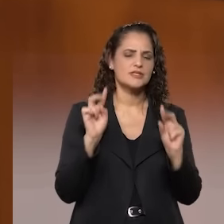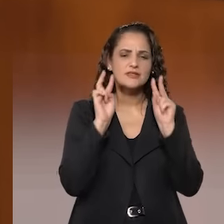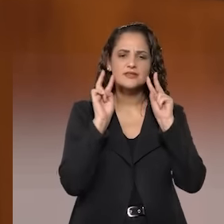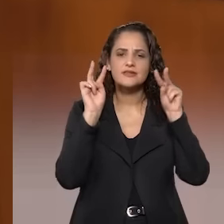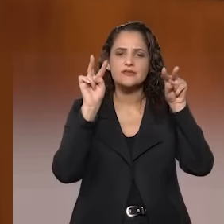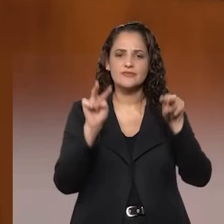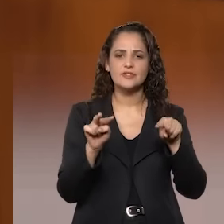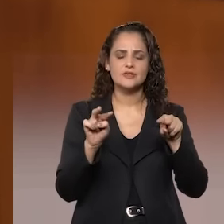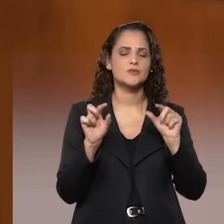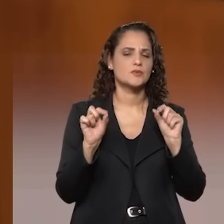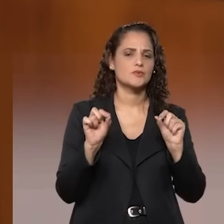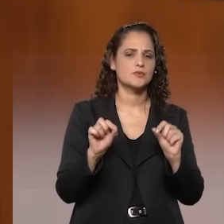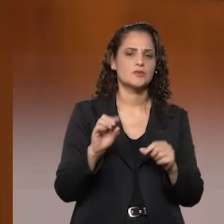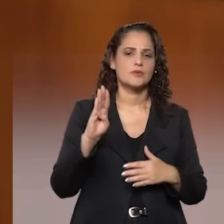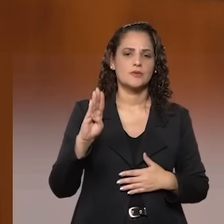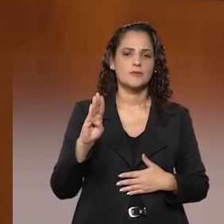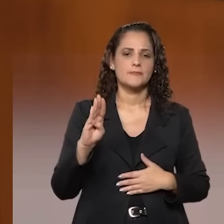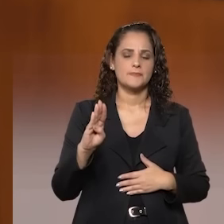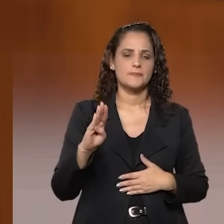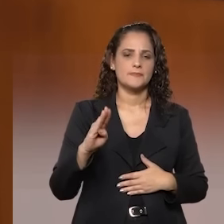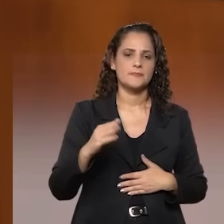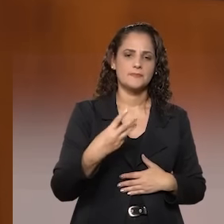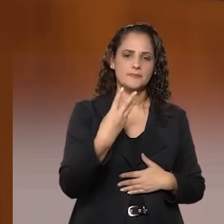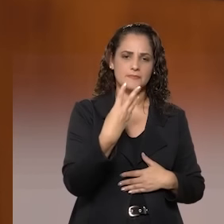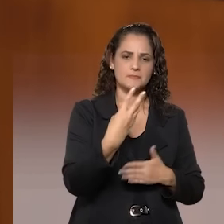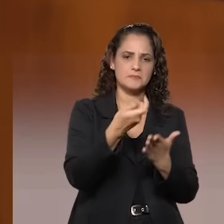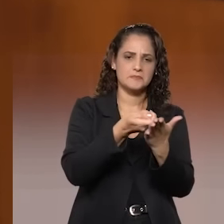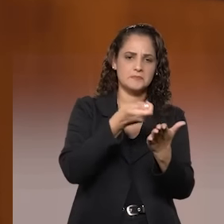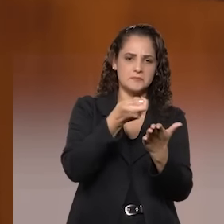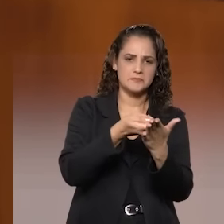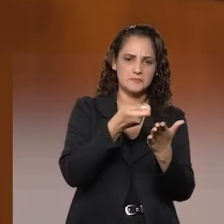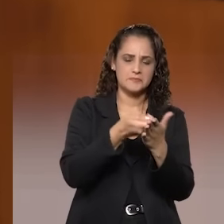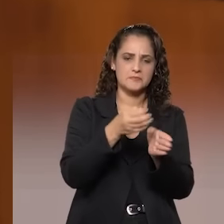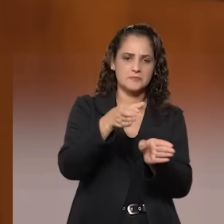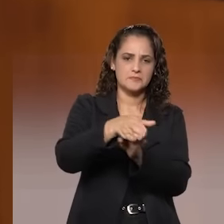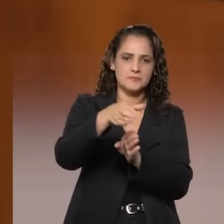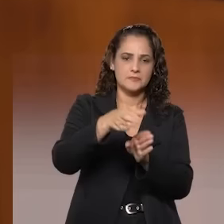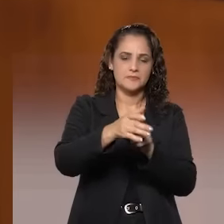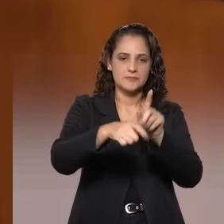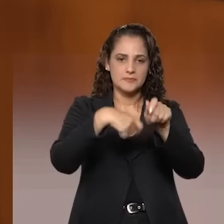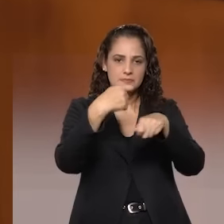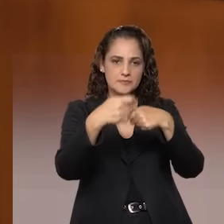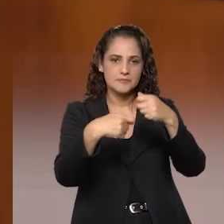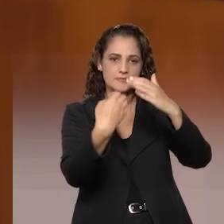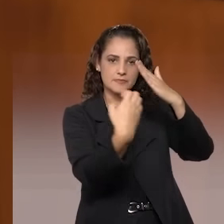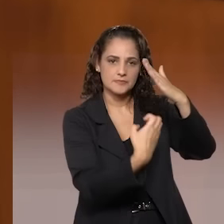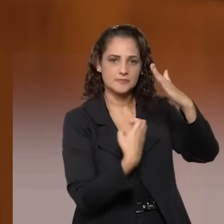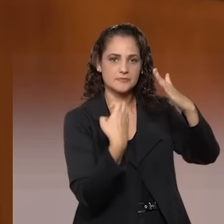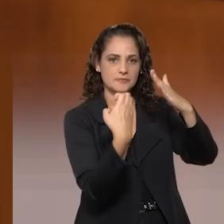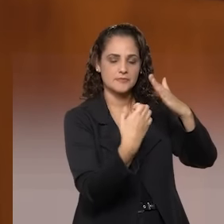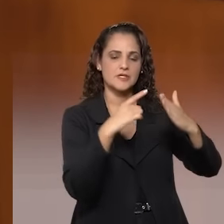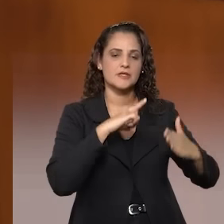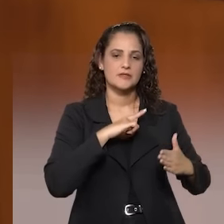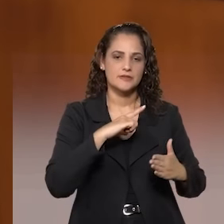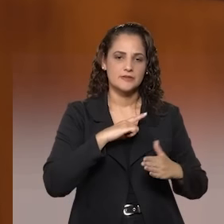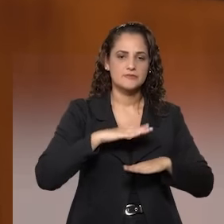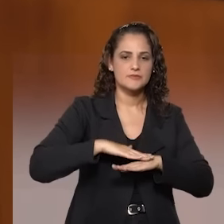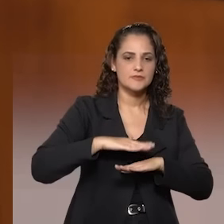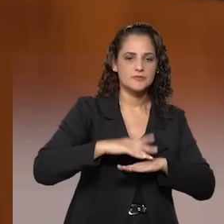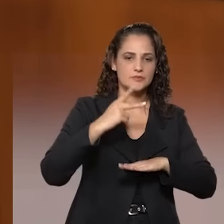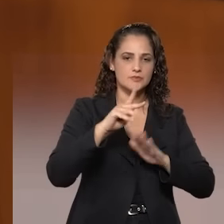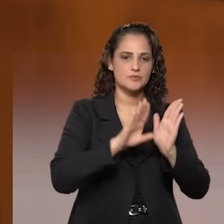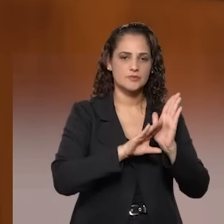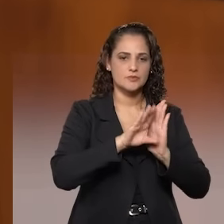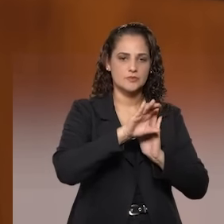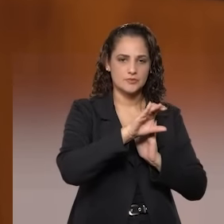Conselho de administração das empresas que tem as suas ações sobre esse guarda-chuva que tenham um